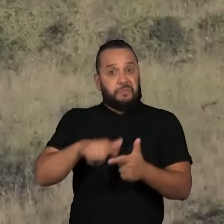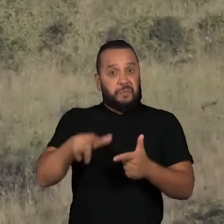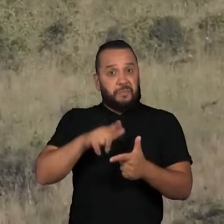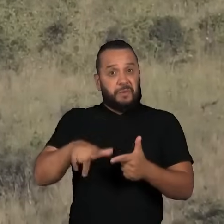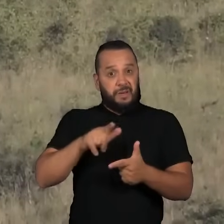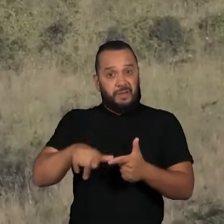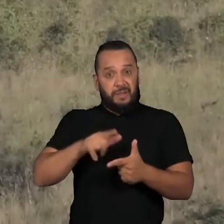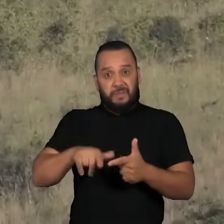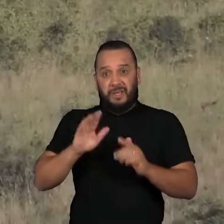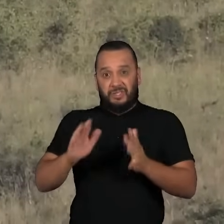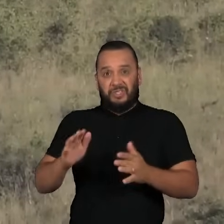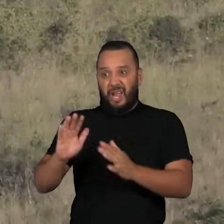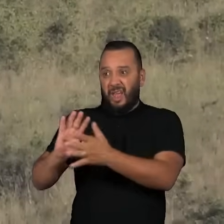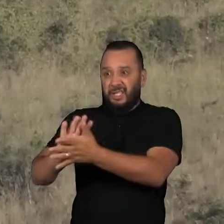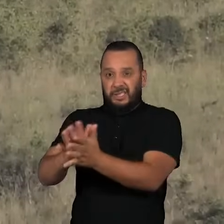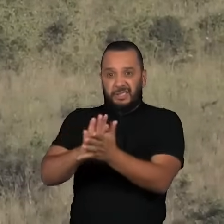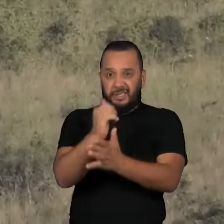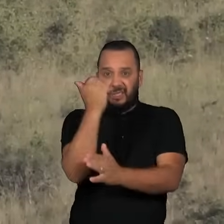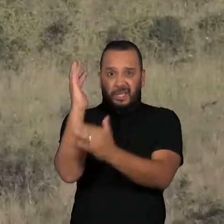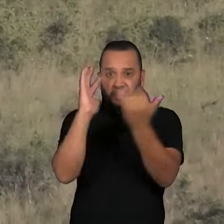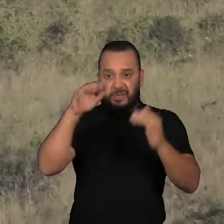este mamífero à extinção.